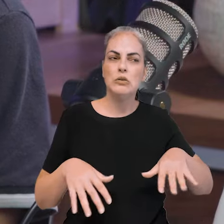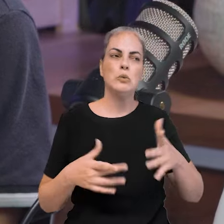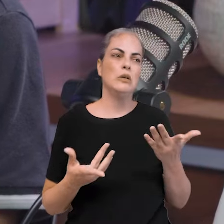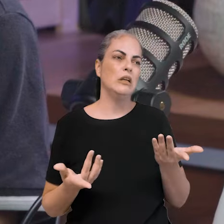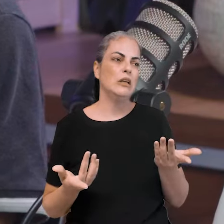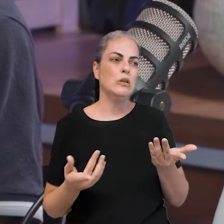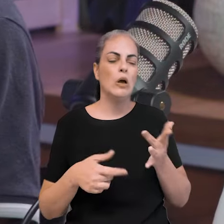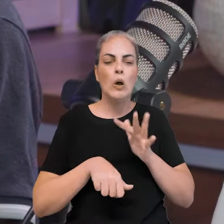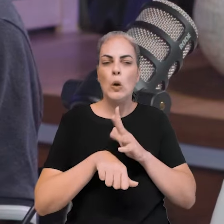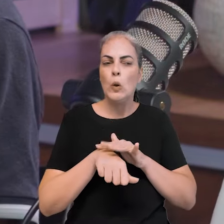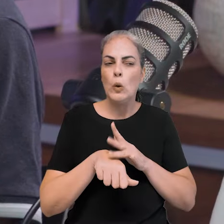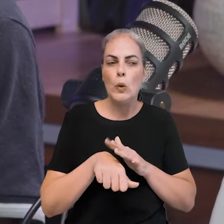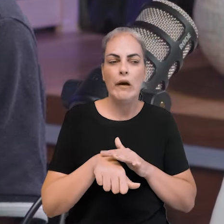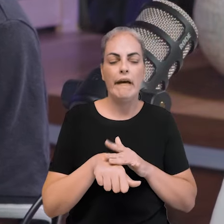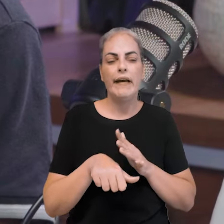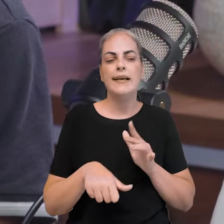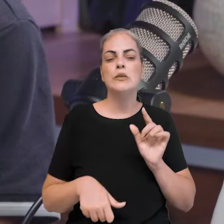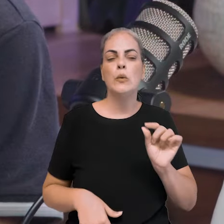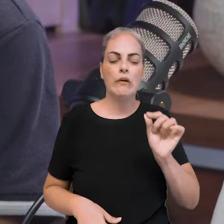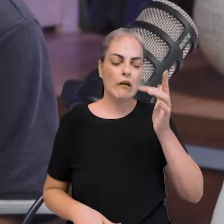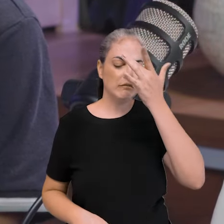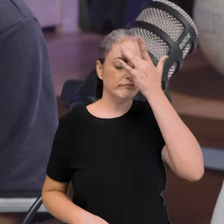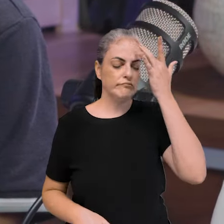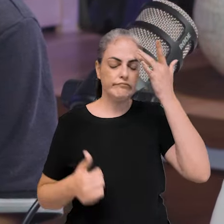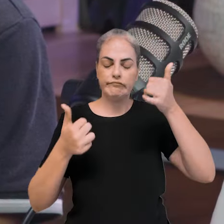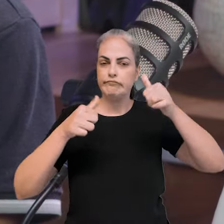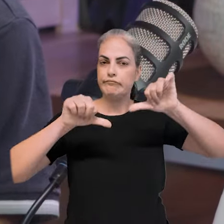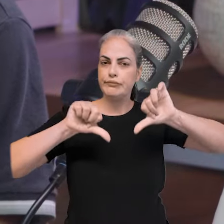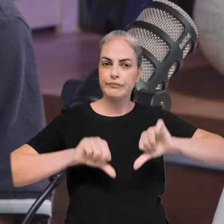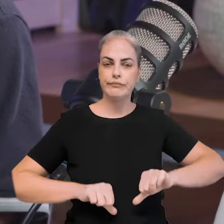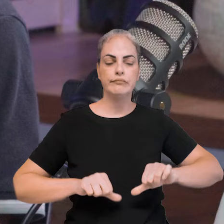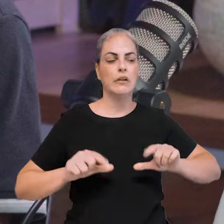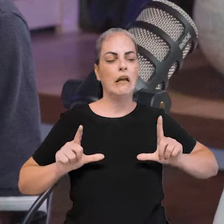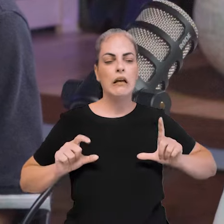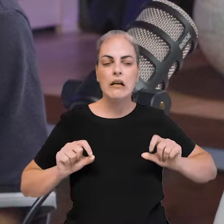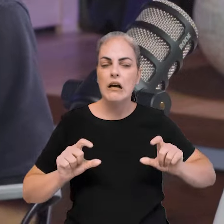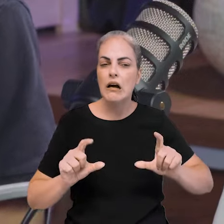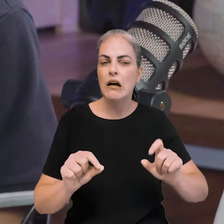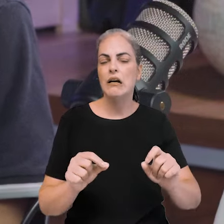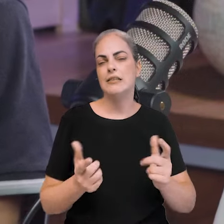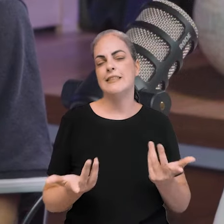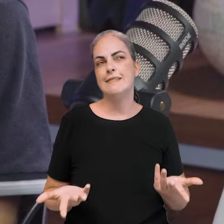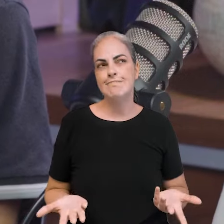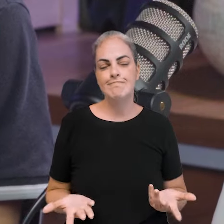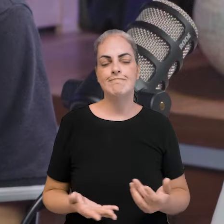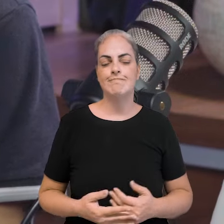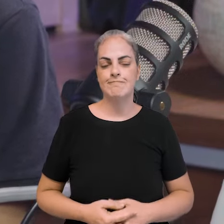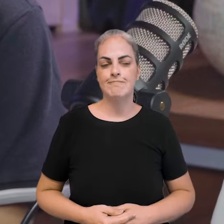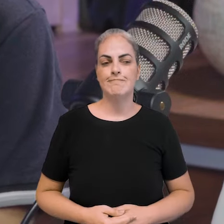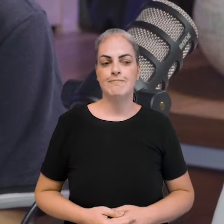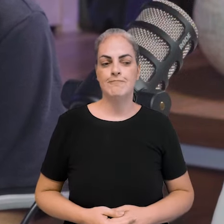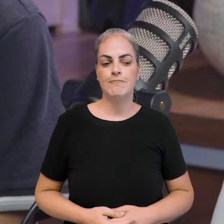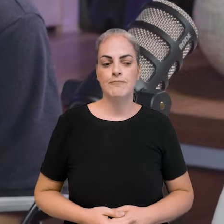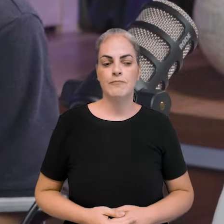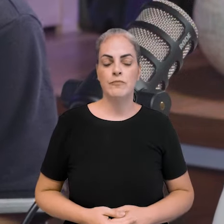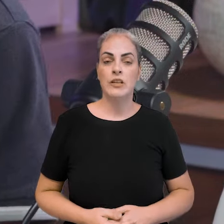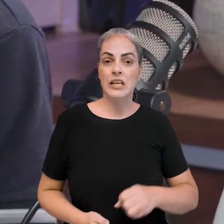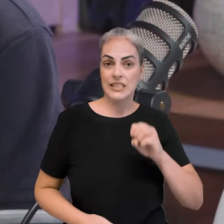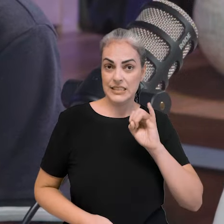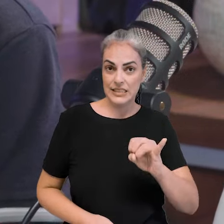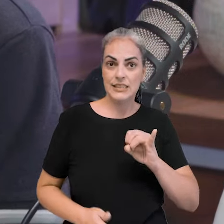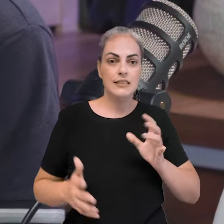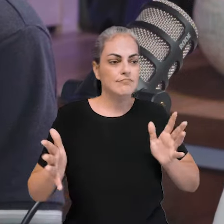a doenças de cunho de saúde mental, cânceres. E quando